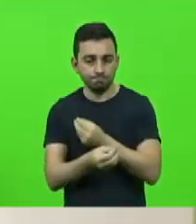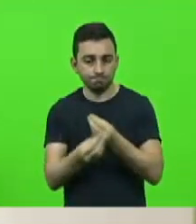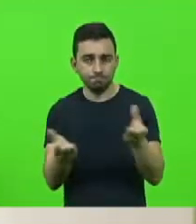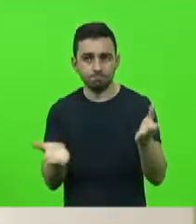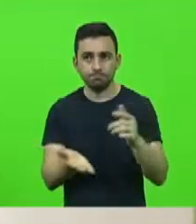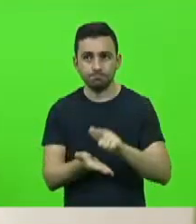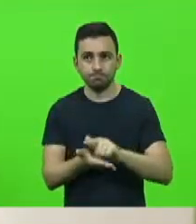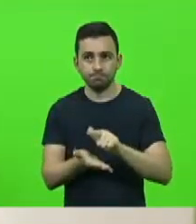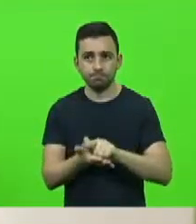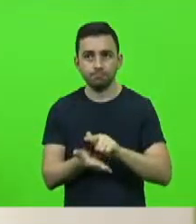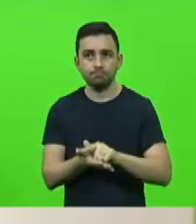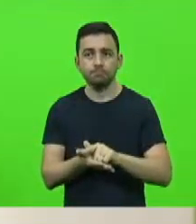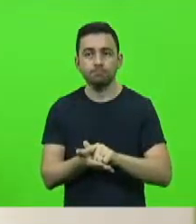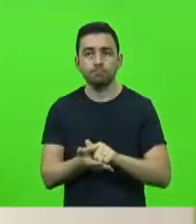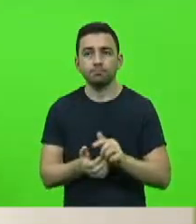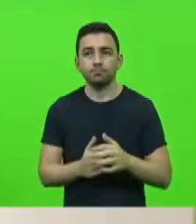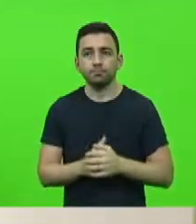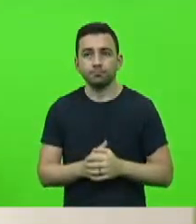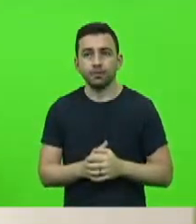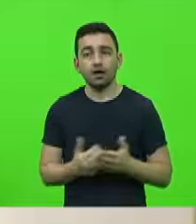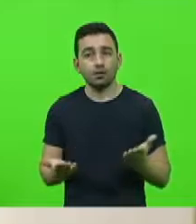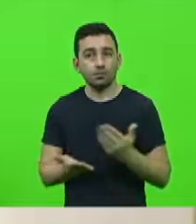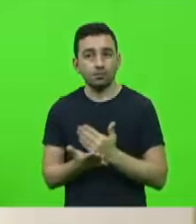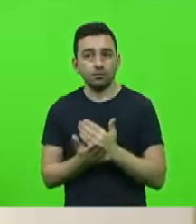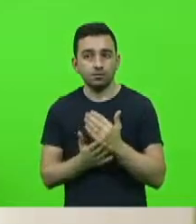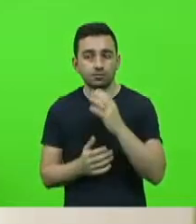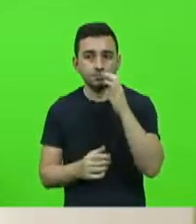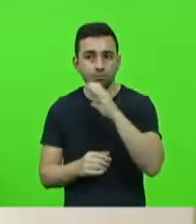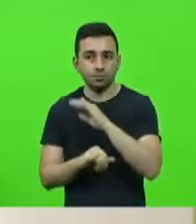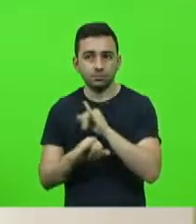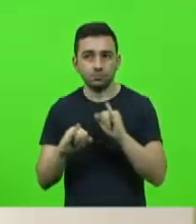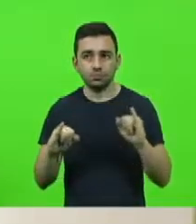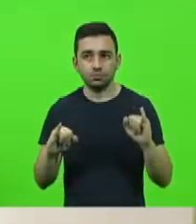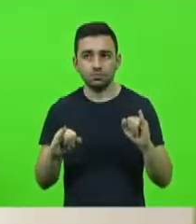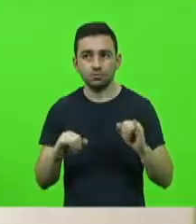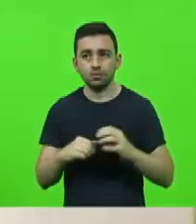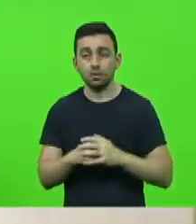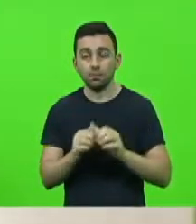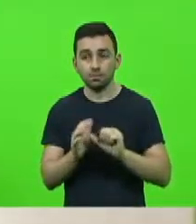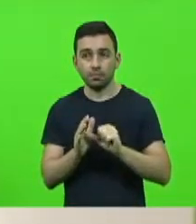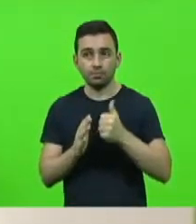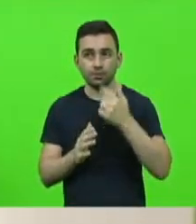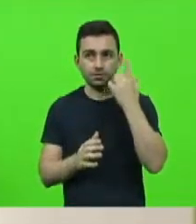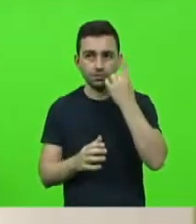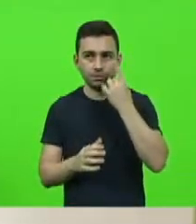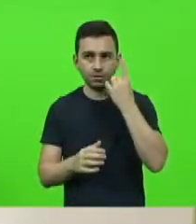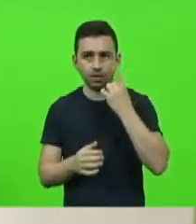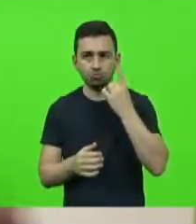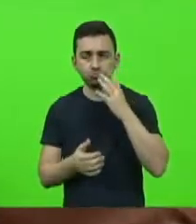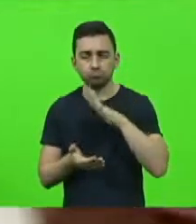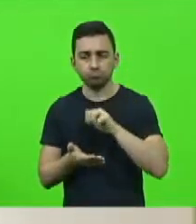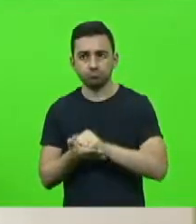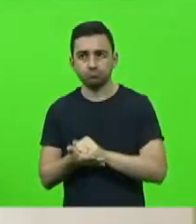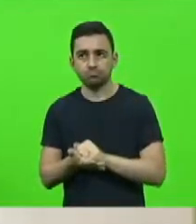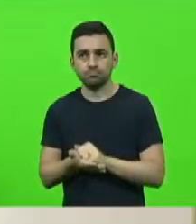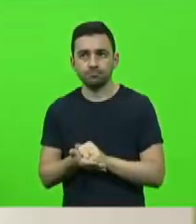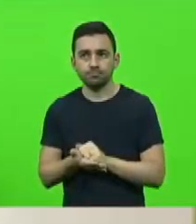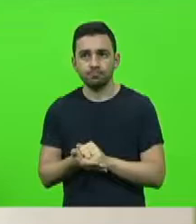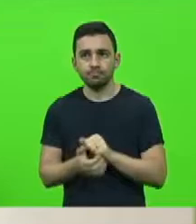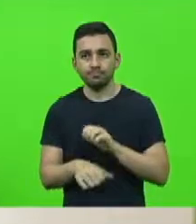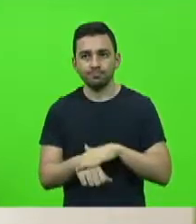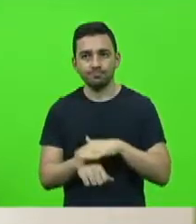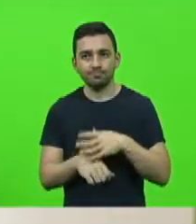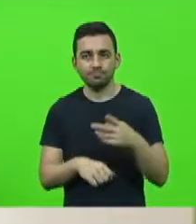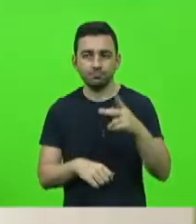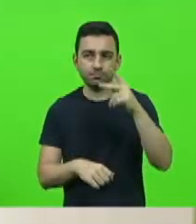expediente e entraremos em breves comunicações. E o primeiro deputado inscrito no dia de hoje é o próprio